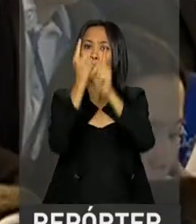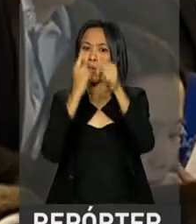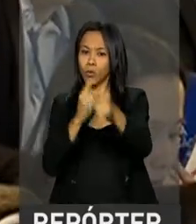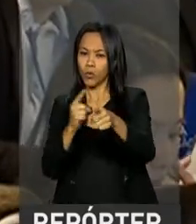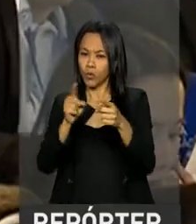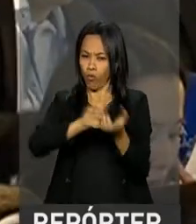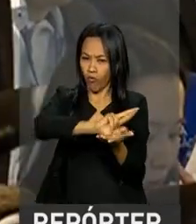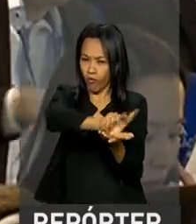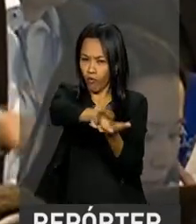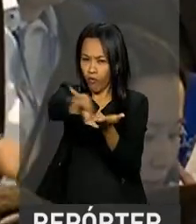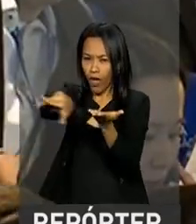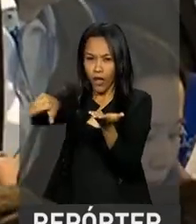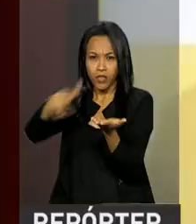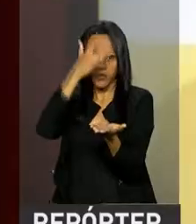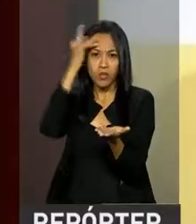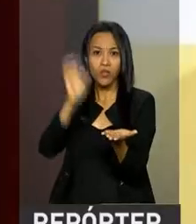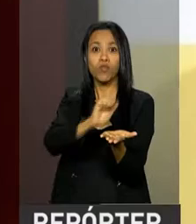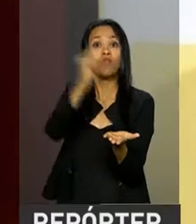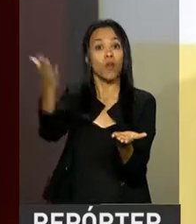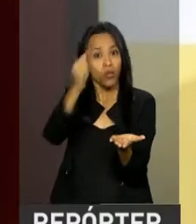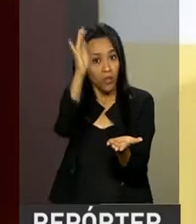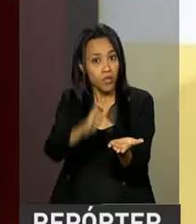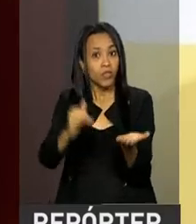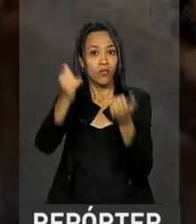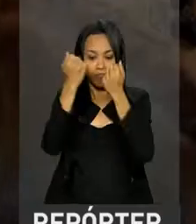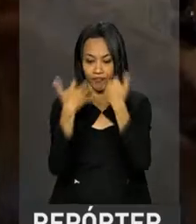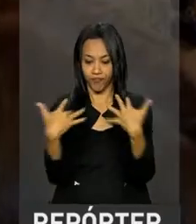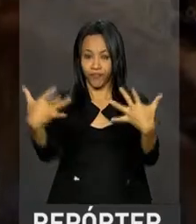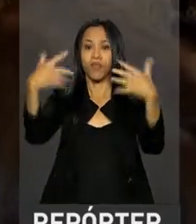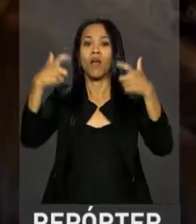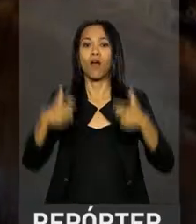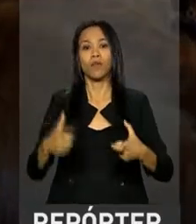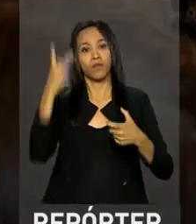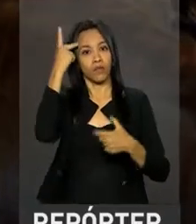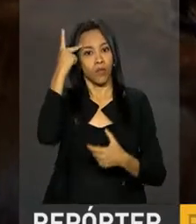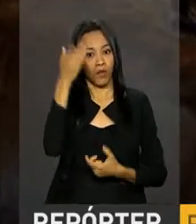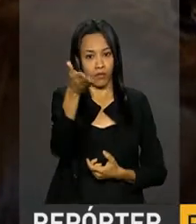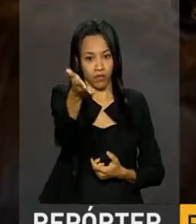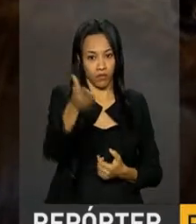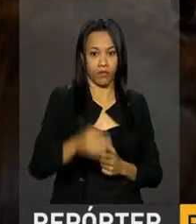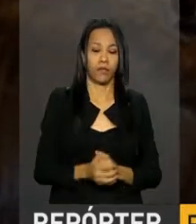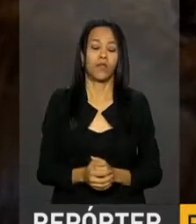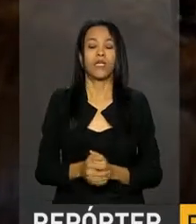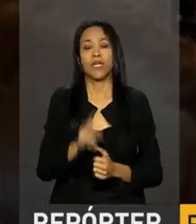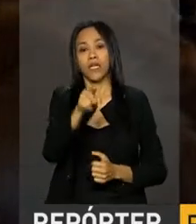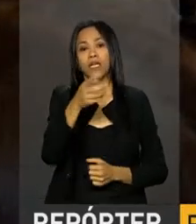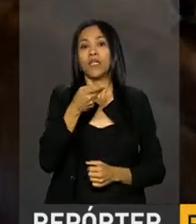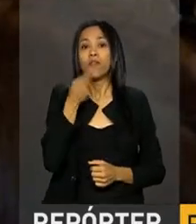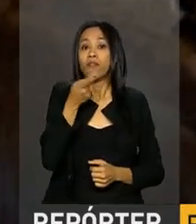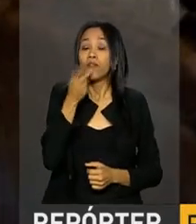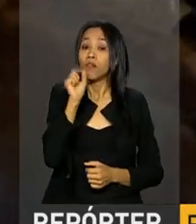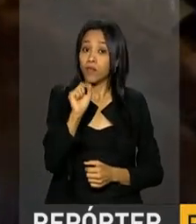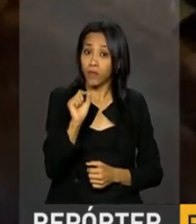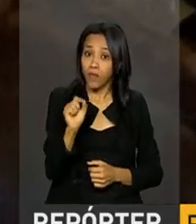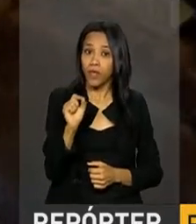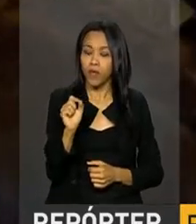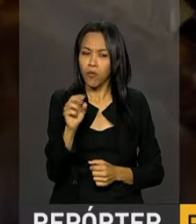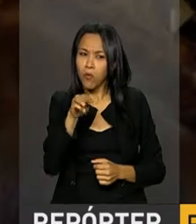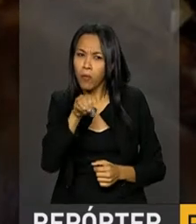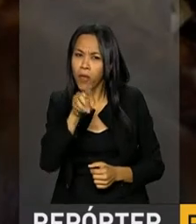de capitais e investidores estrangeiros realizado em São Paulo. Nesse momento parece que realmente, dadas as condições de